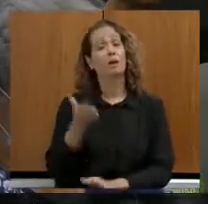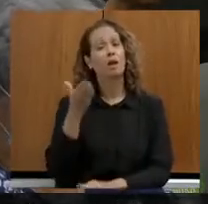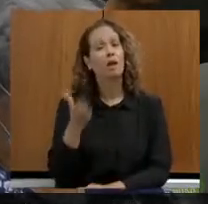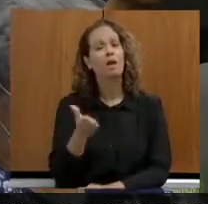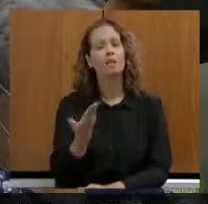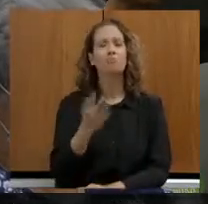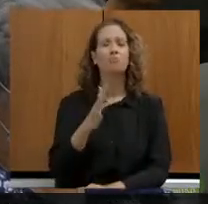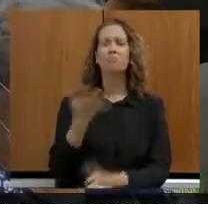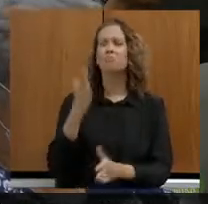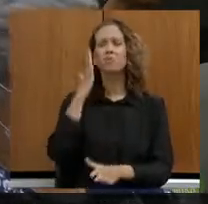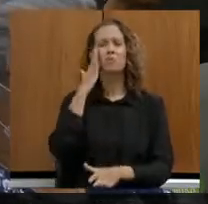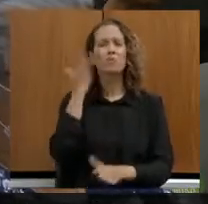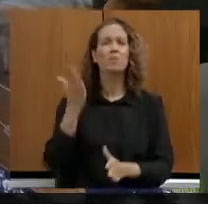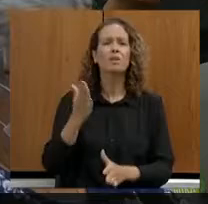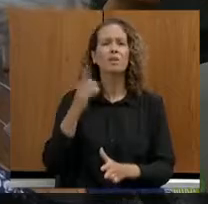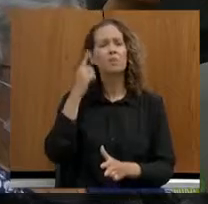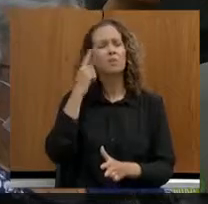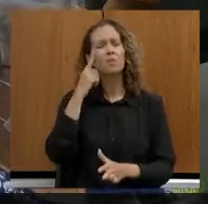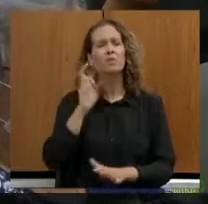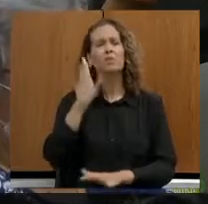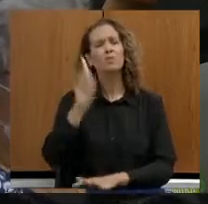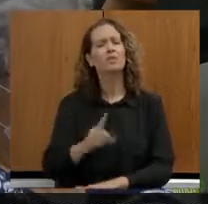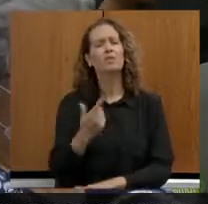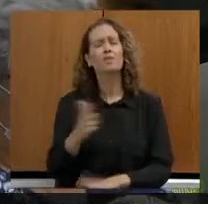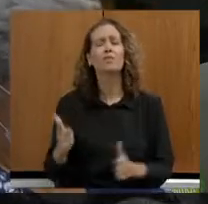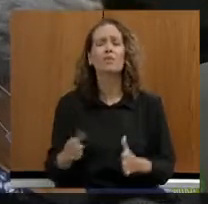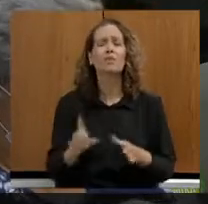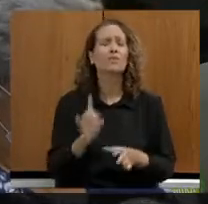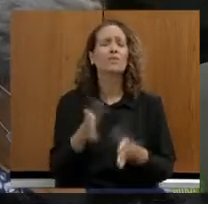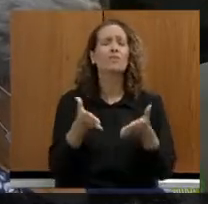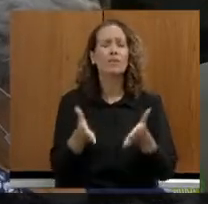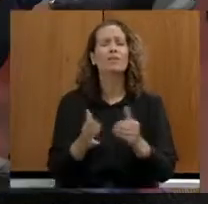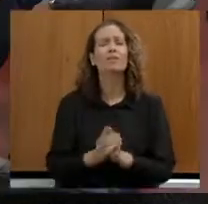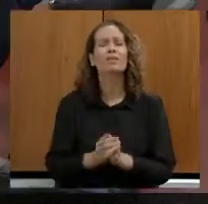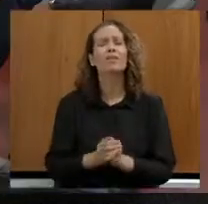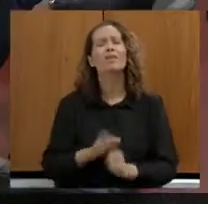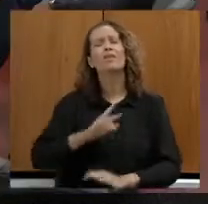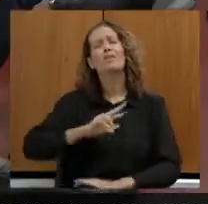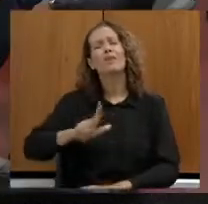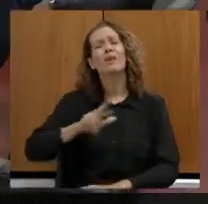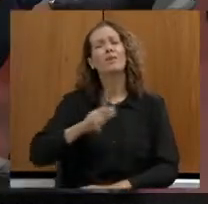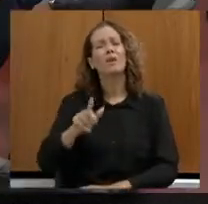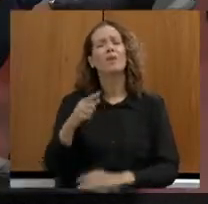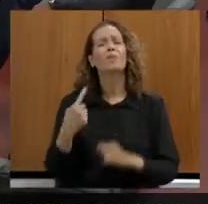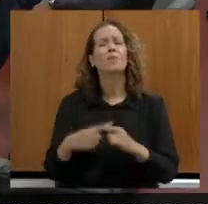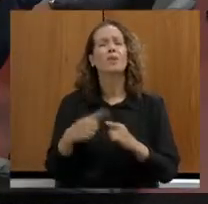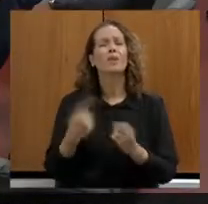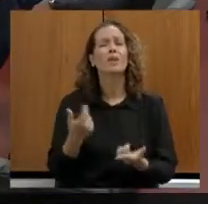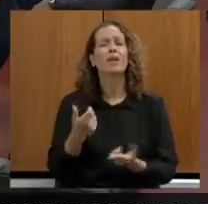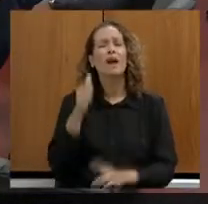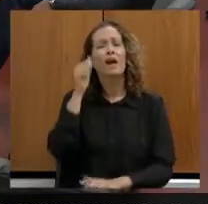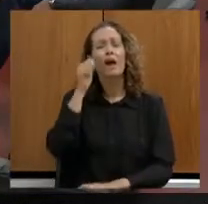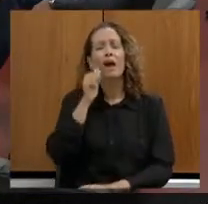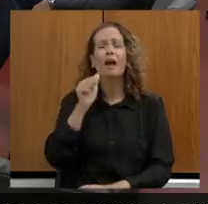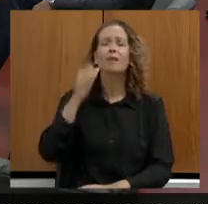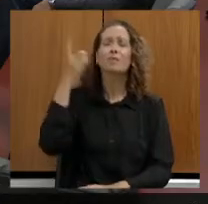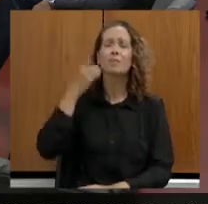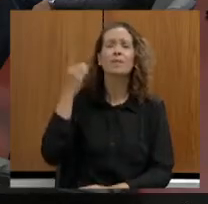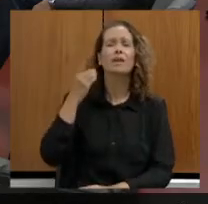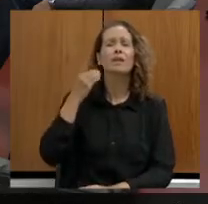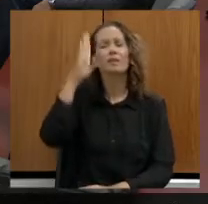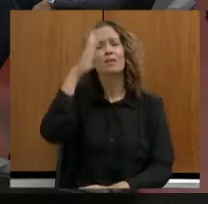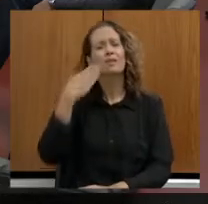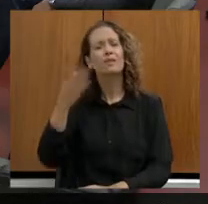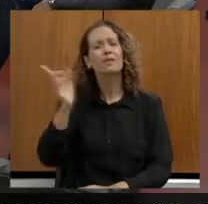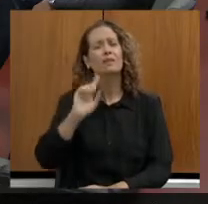poder Esse conhecimento achou que ninguém teria direito a réplica só por isso não é porque não foi por contra Deputado a Beatriz não esse erro teria sido